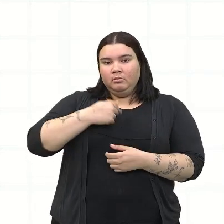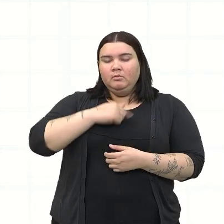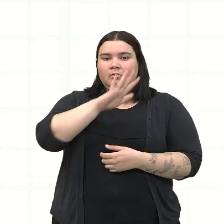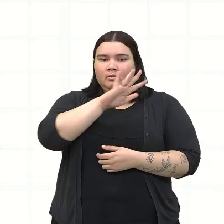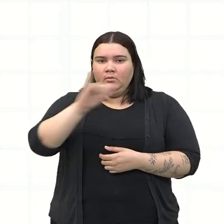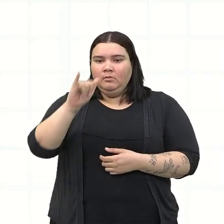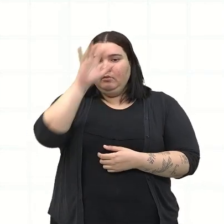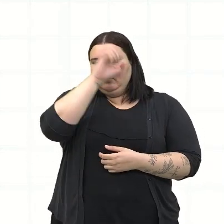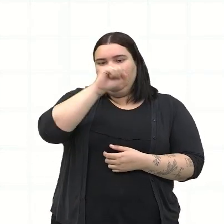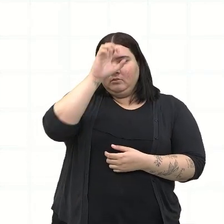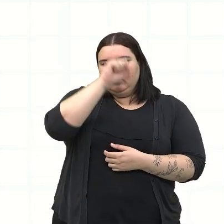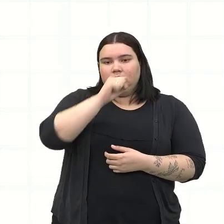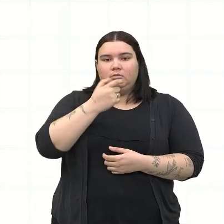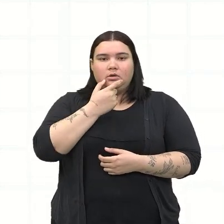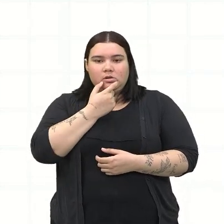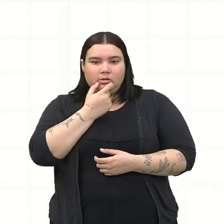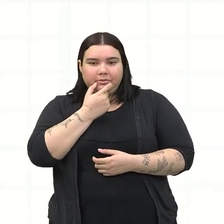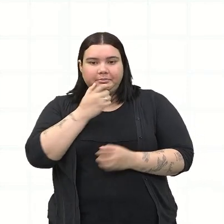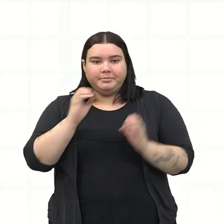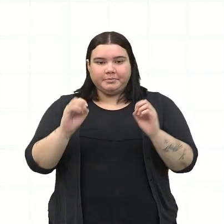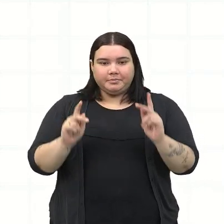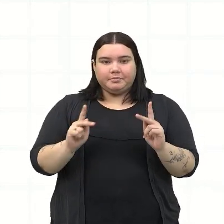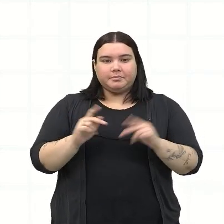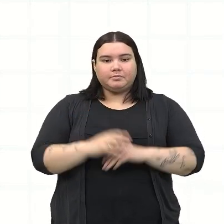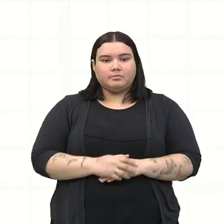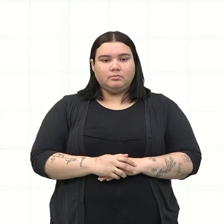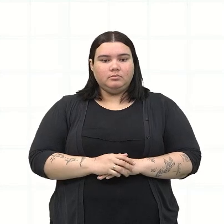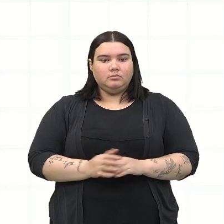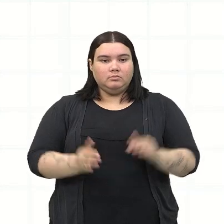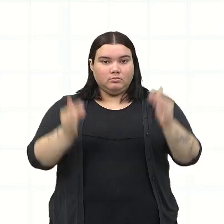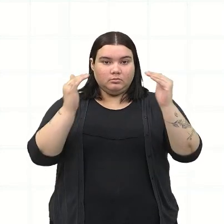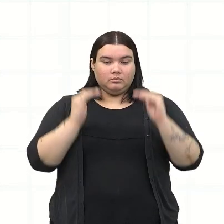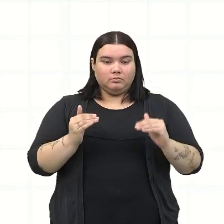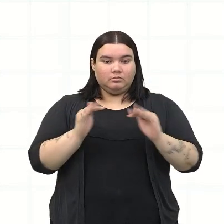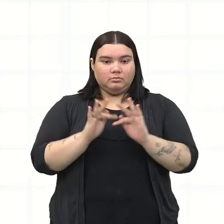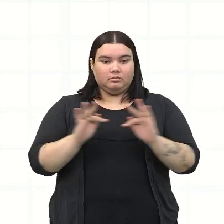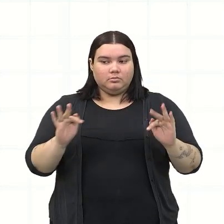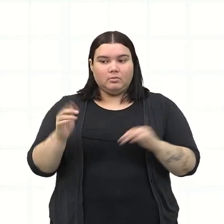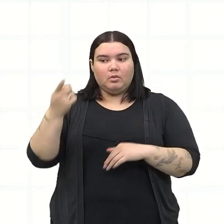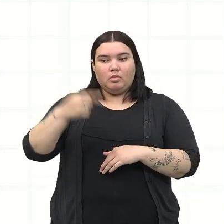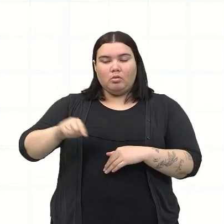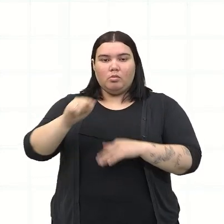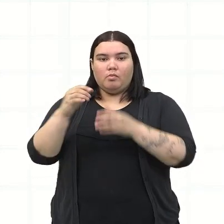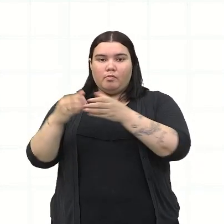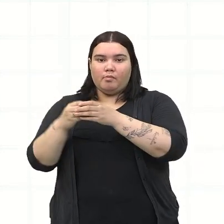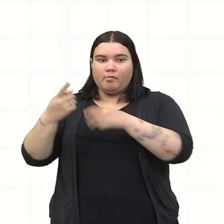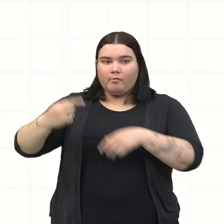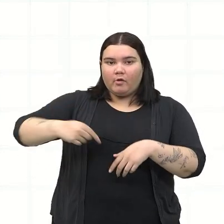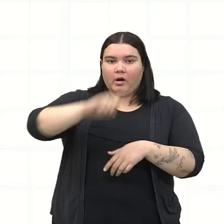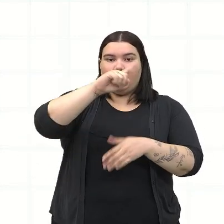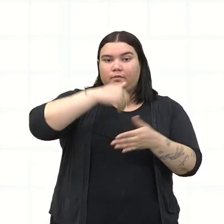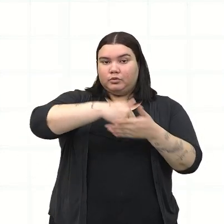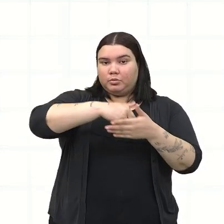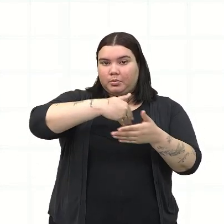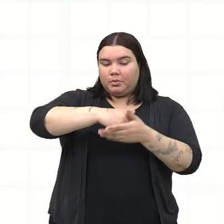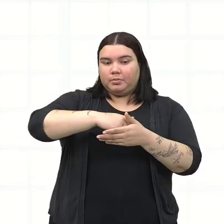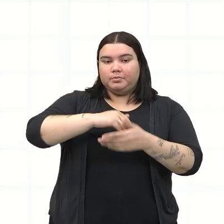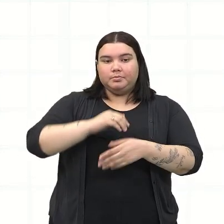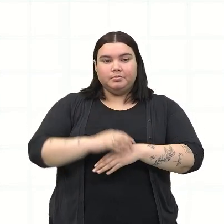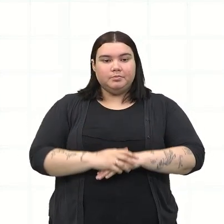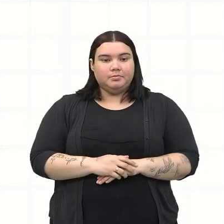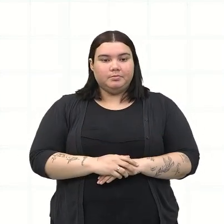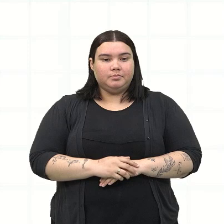aprender inglês, ok? They will play soccer. Eles irão jogar futebol, ok? Aqui nós